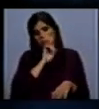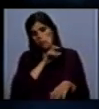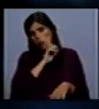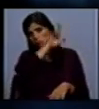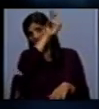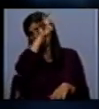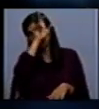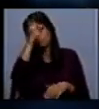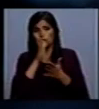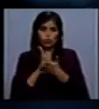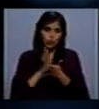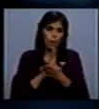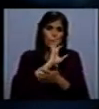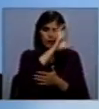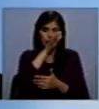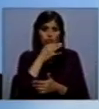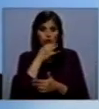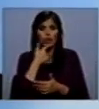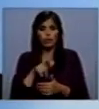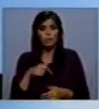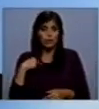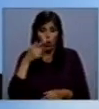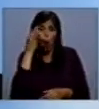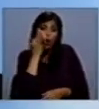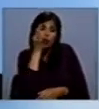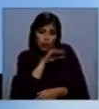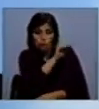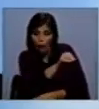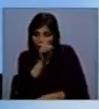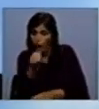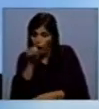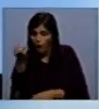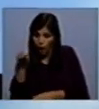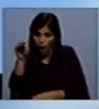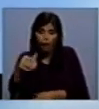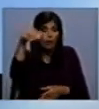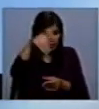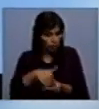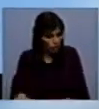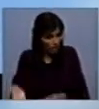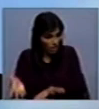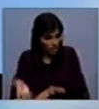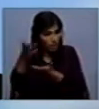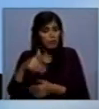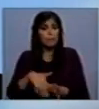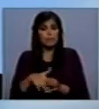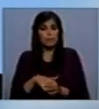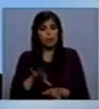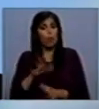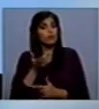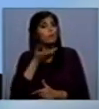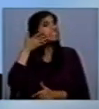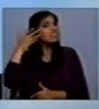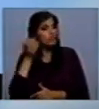países que falar todas as línguas entre vai porque eu seja o eleitor já que nossos clientes participativo tanto e e pesca quanto mais cedo começarmos esse